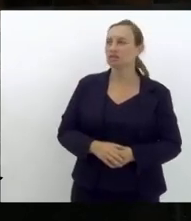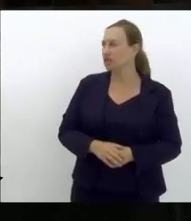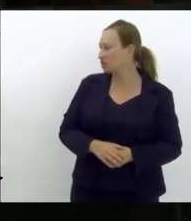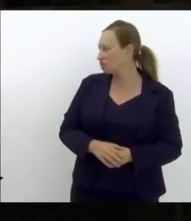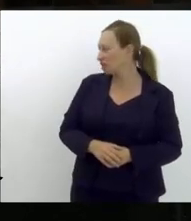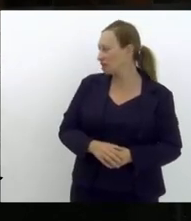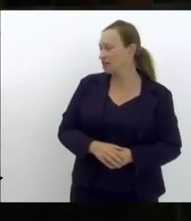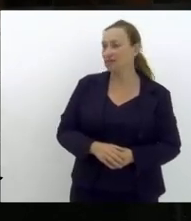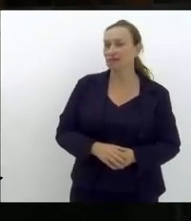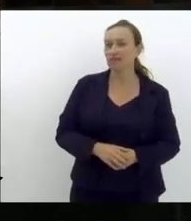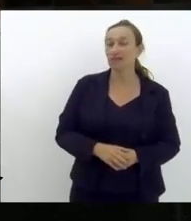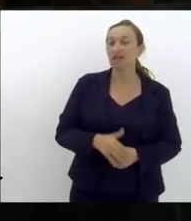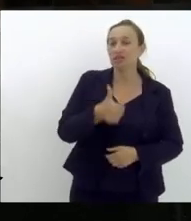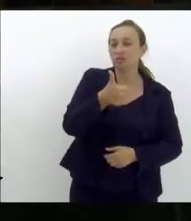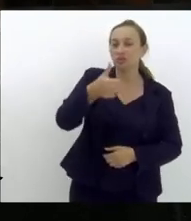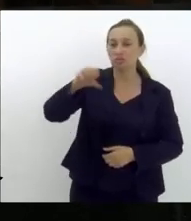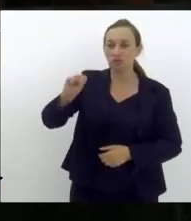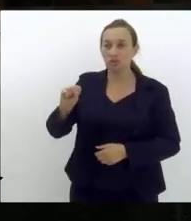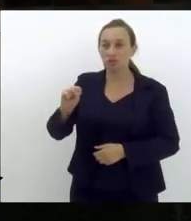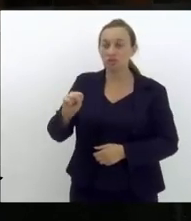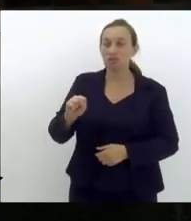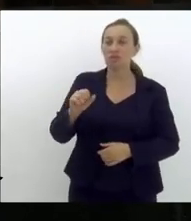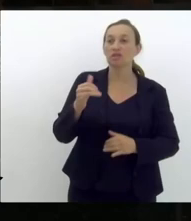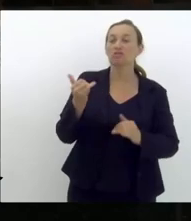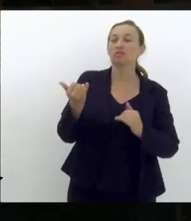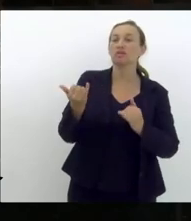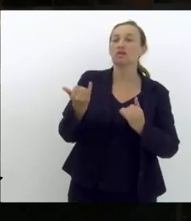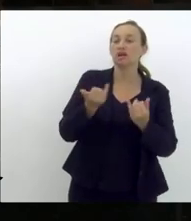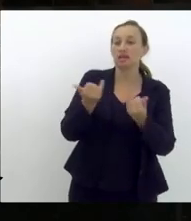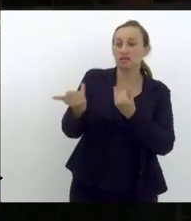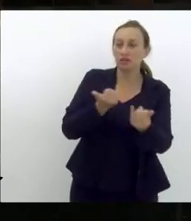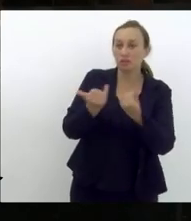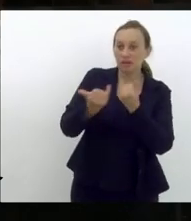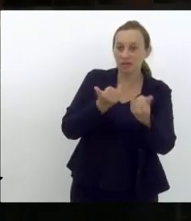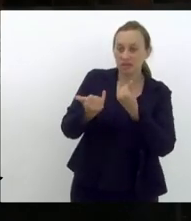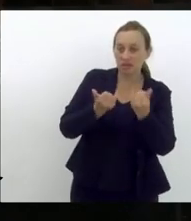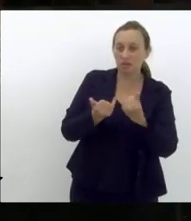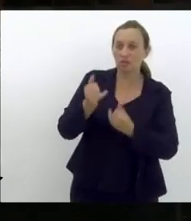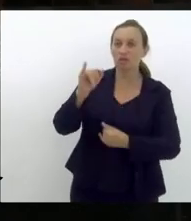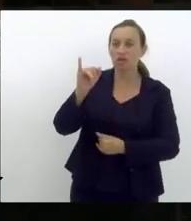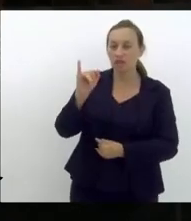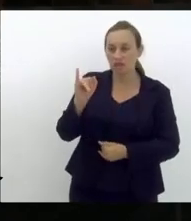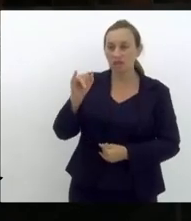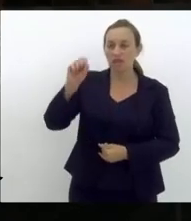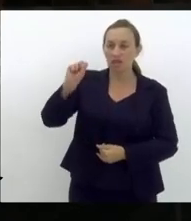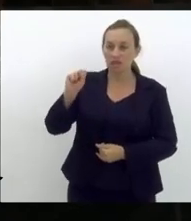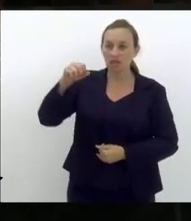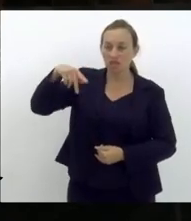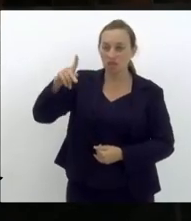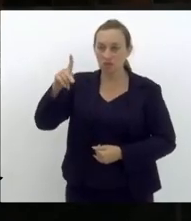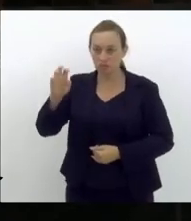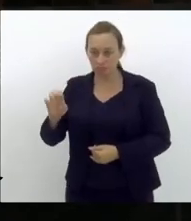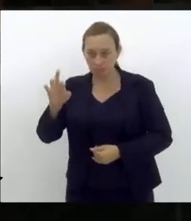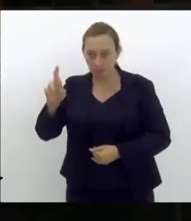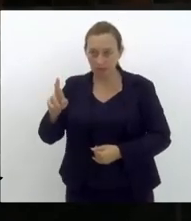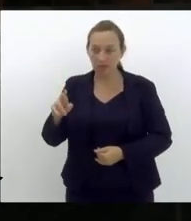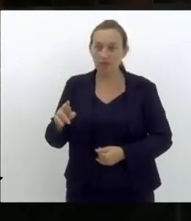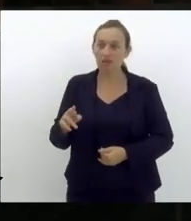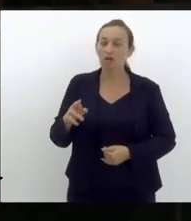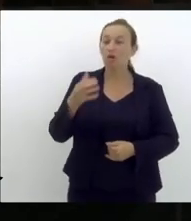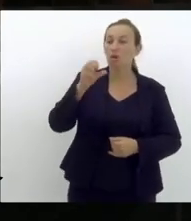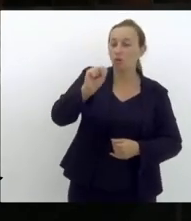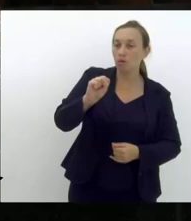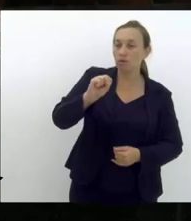2018 segundo dados do Whisky nós tivemos aproximadamente mais de 8 mil